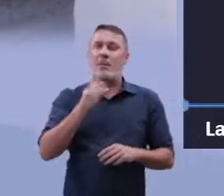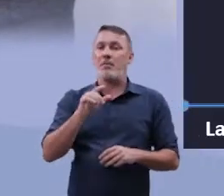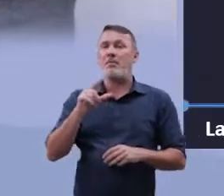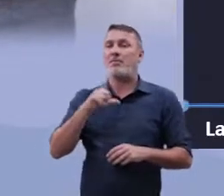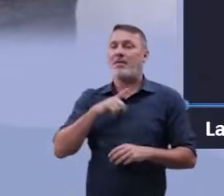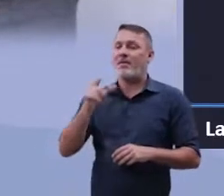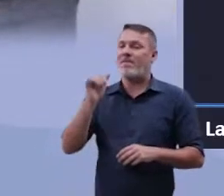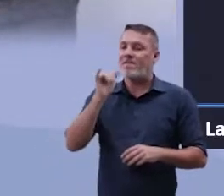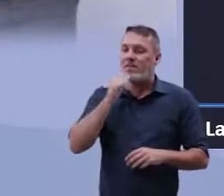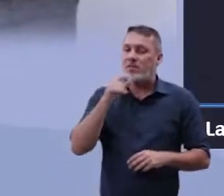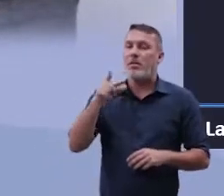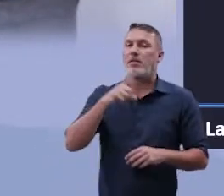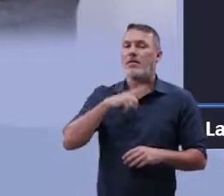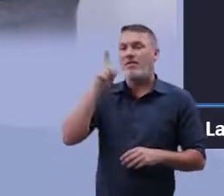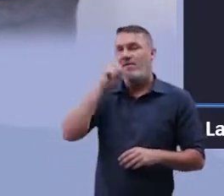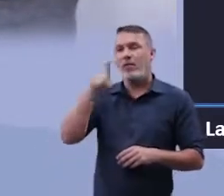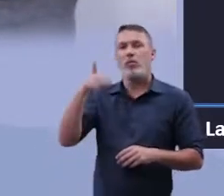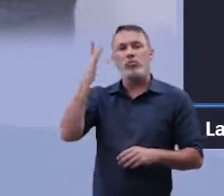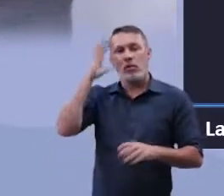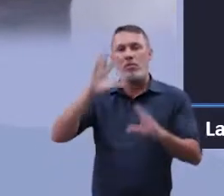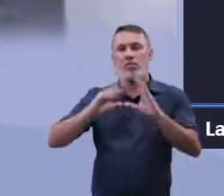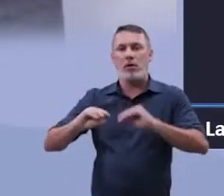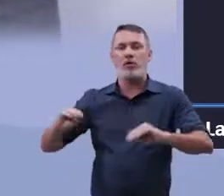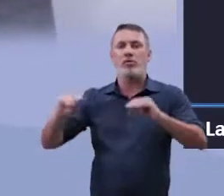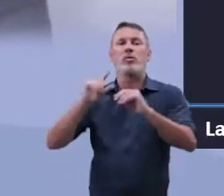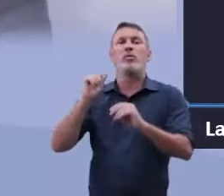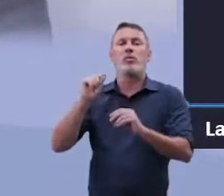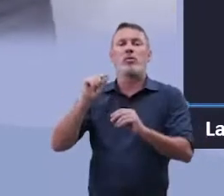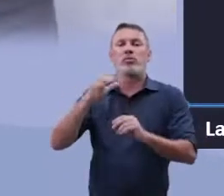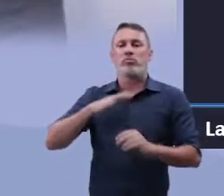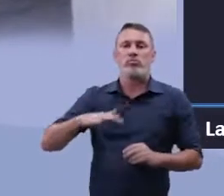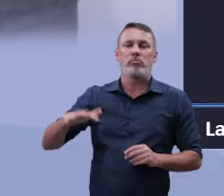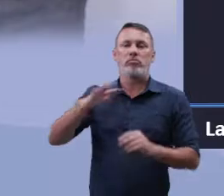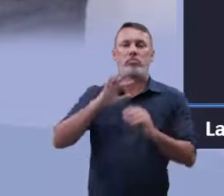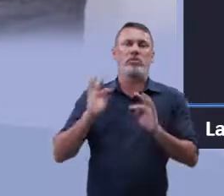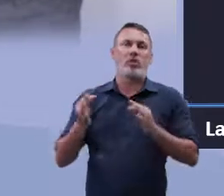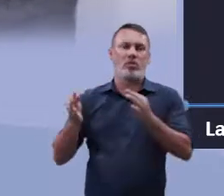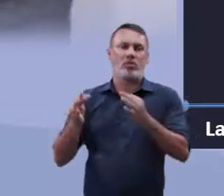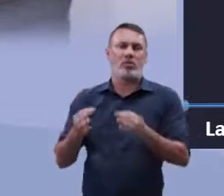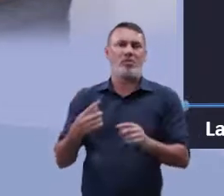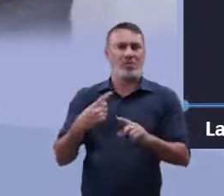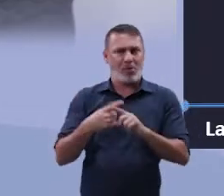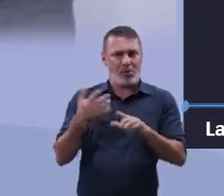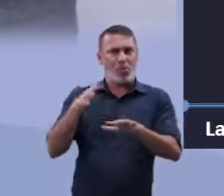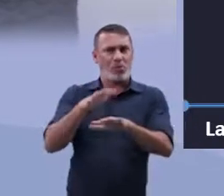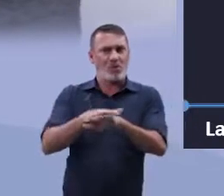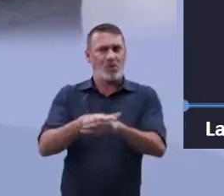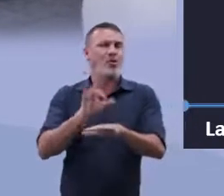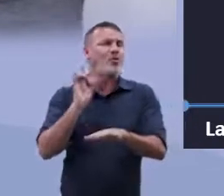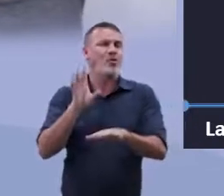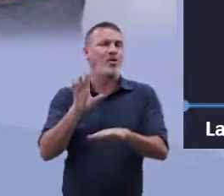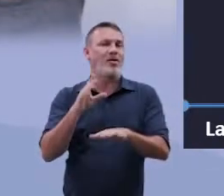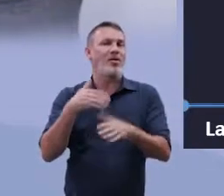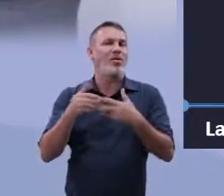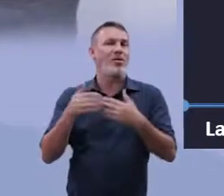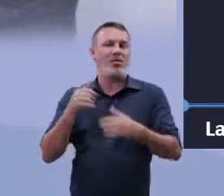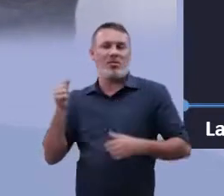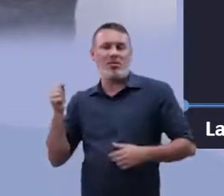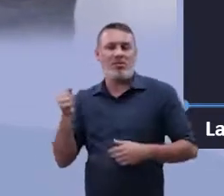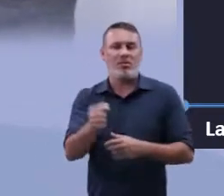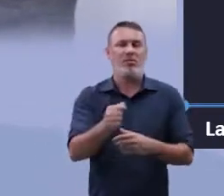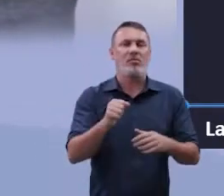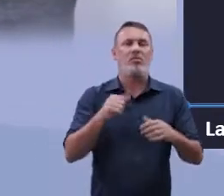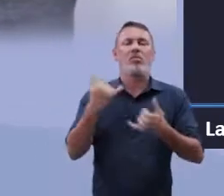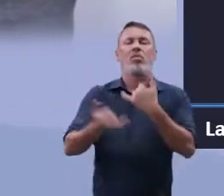não está sabendo dominar, não está sendo educado. Porque quando a gente fala em inclusão, não é só você pegar o menino, o adolescente e deixar ele jogando